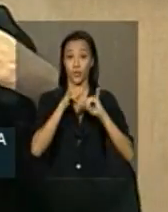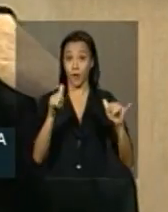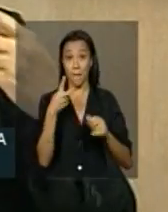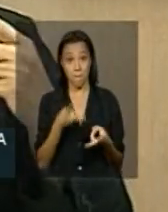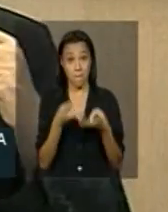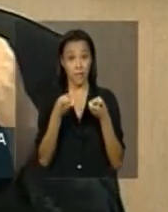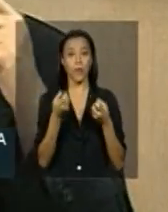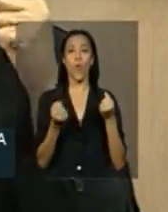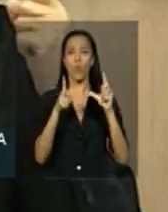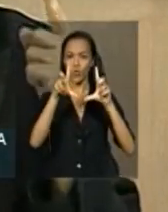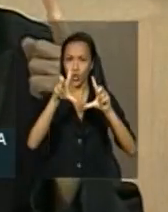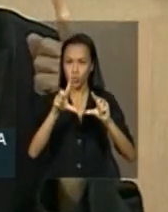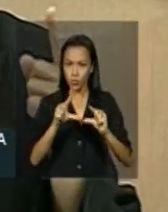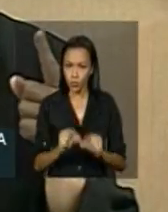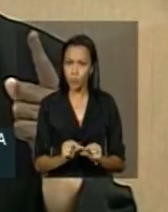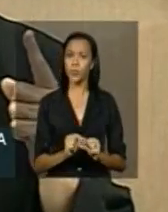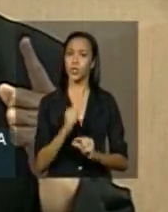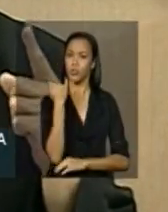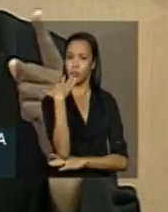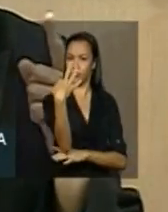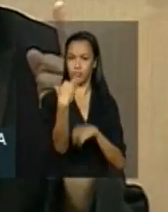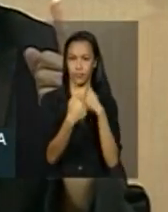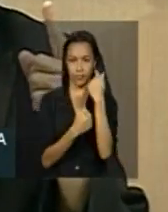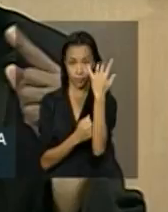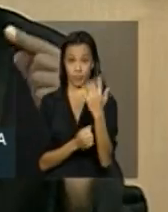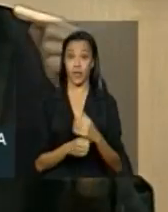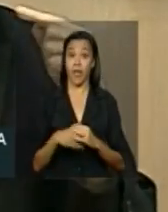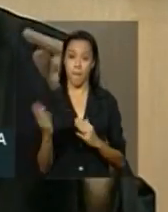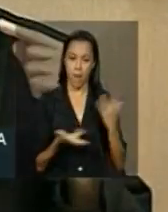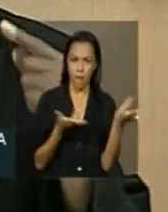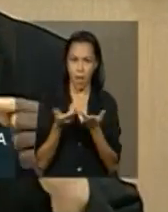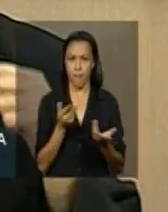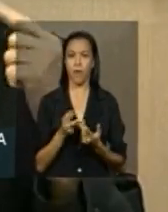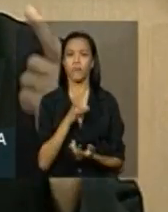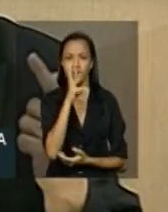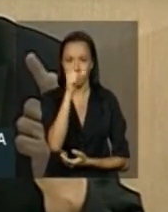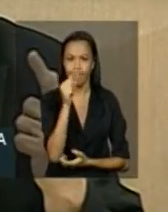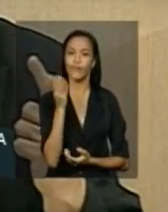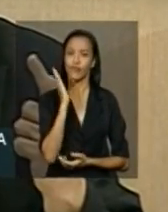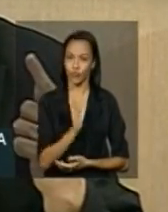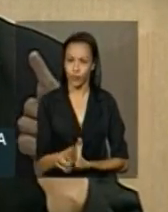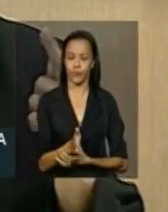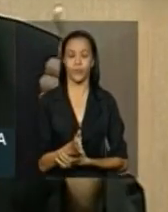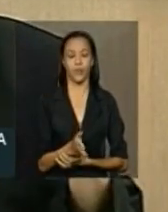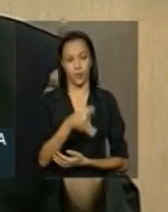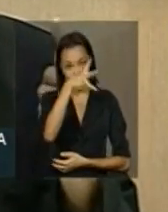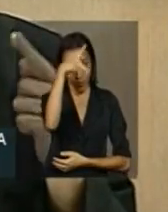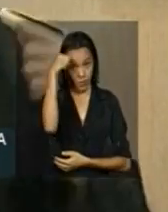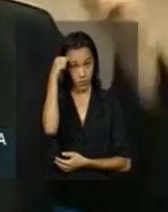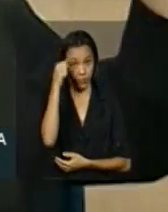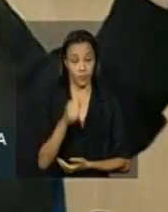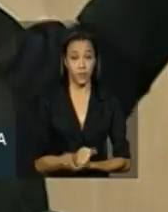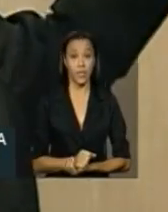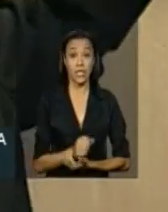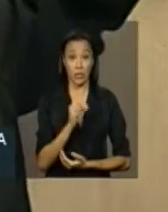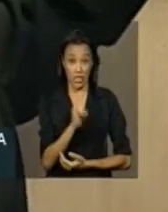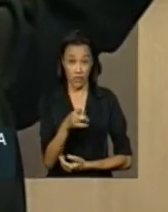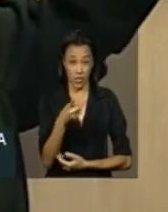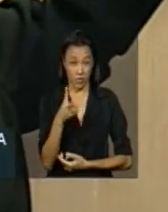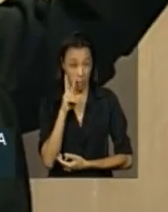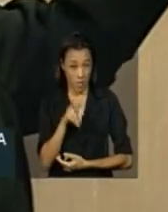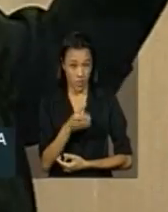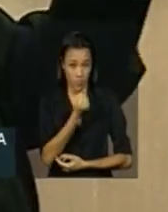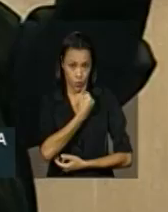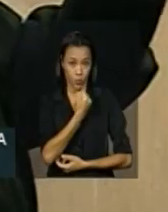queda particularmente nos últimos qu meses o D reduziu 50% tá se vocês pegarem os números